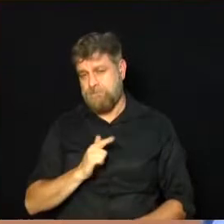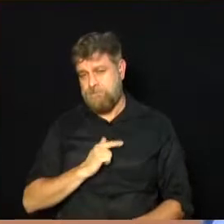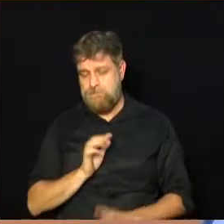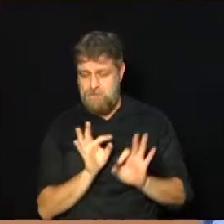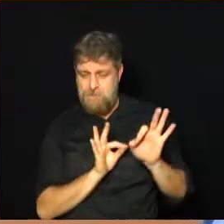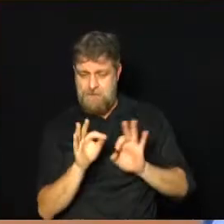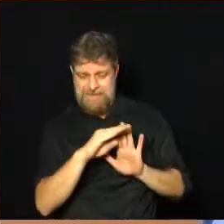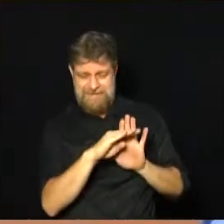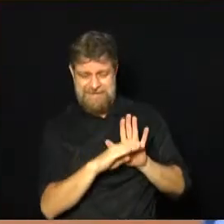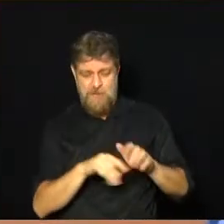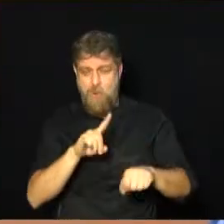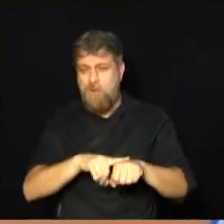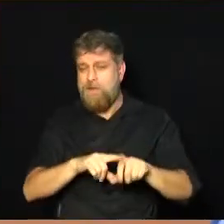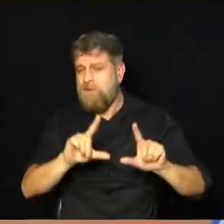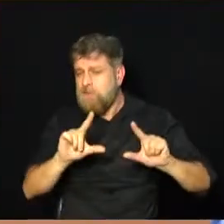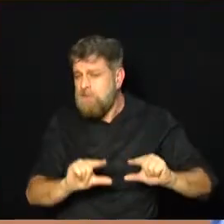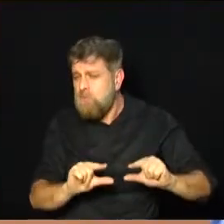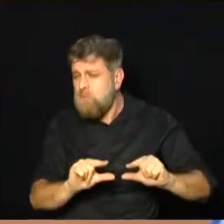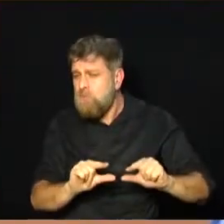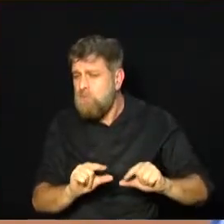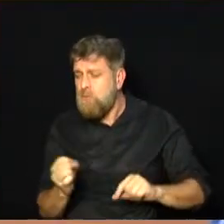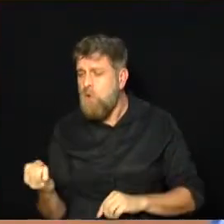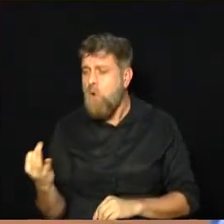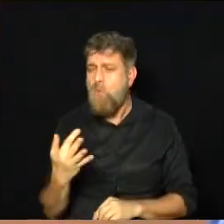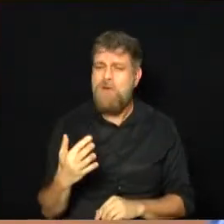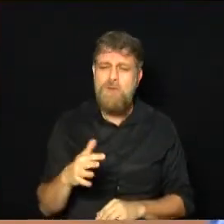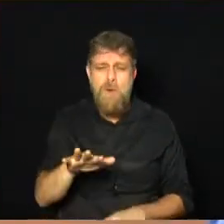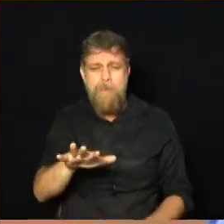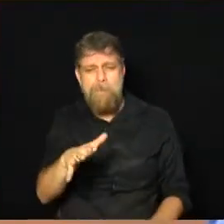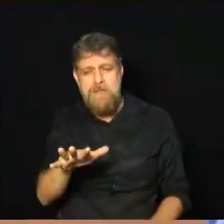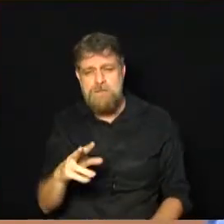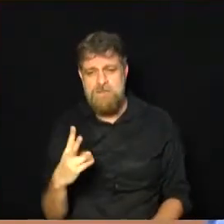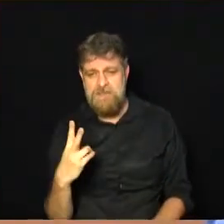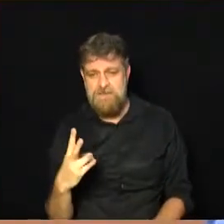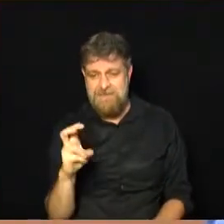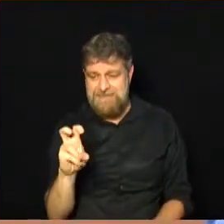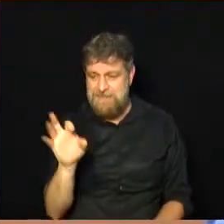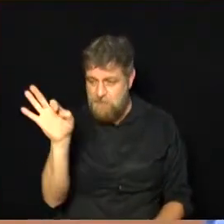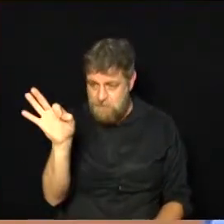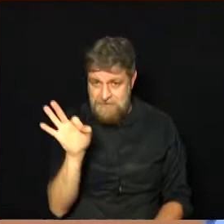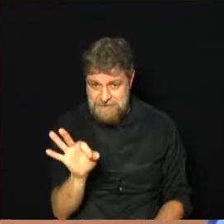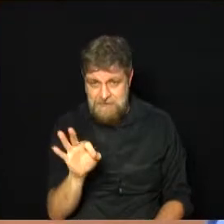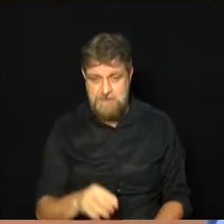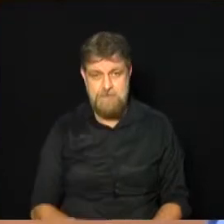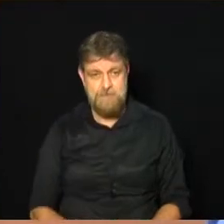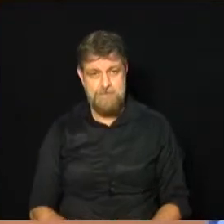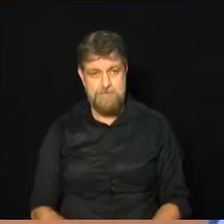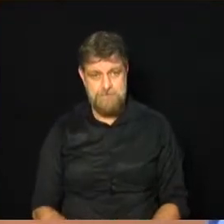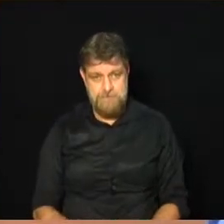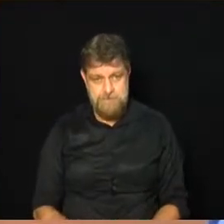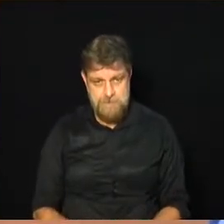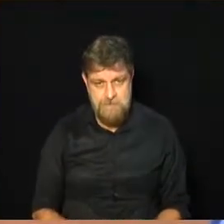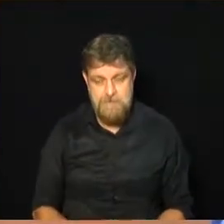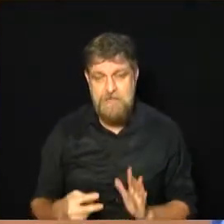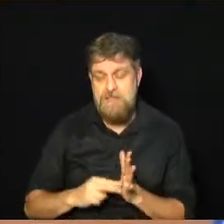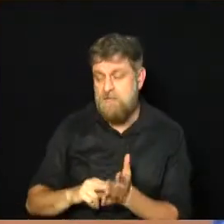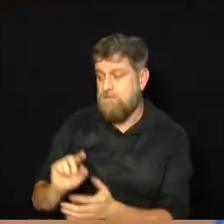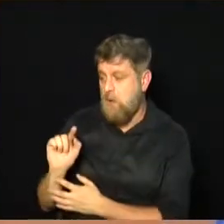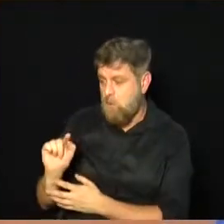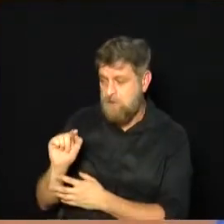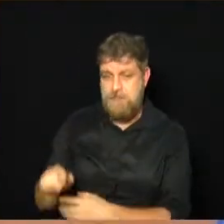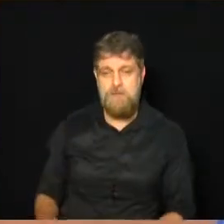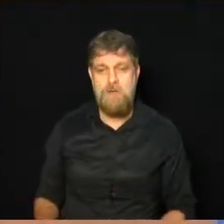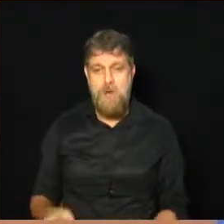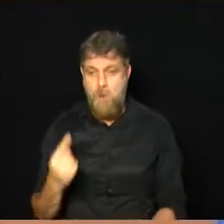projeto, a redução do tempo de viagem era da ordem de 25%. Isso quer dizer o seguinte: uma viagem